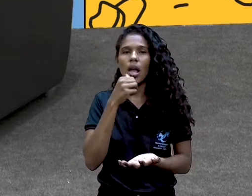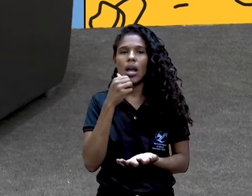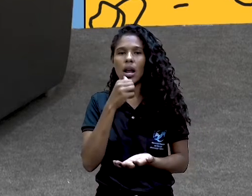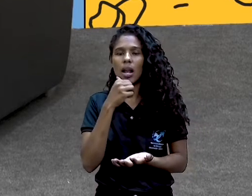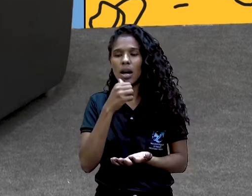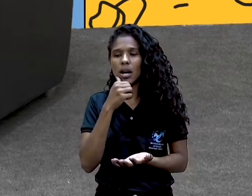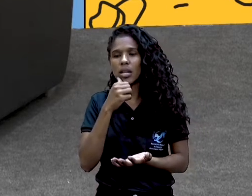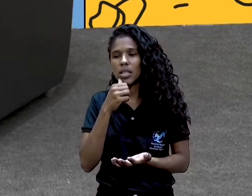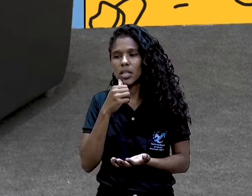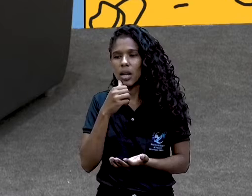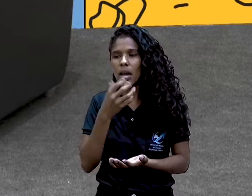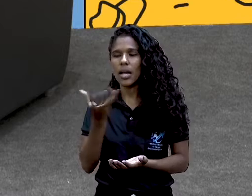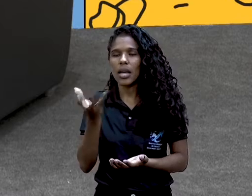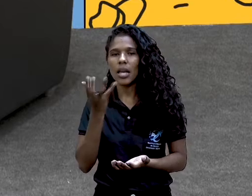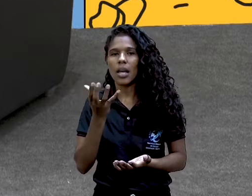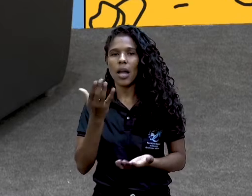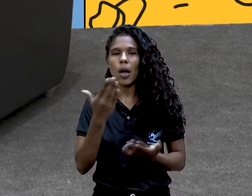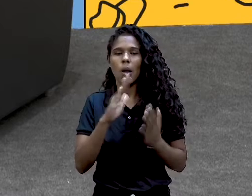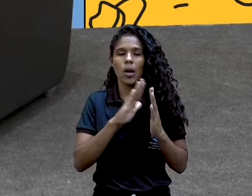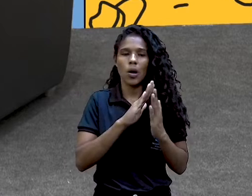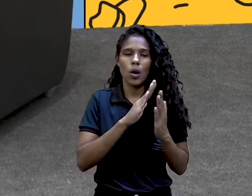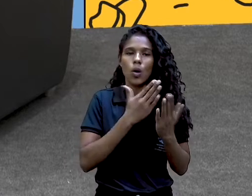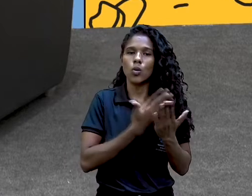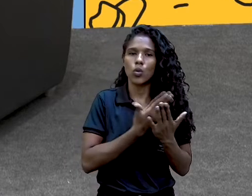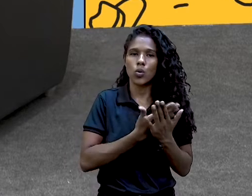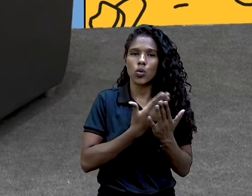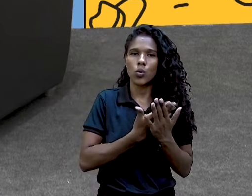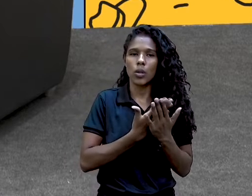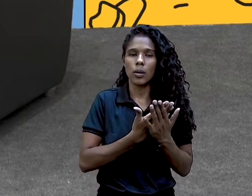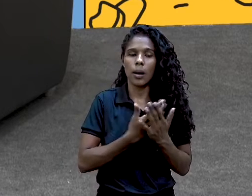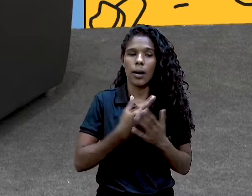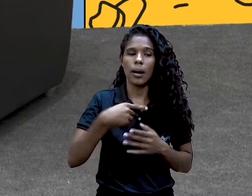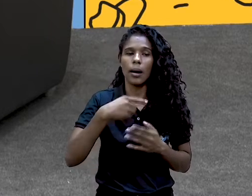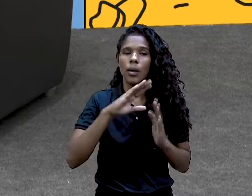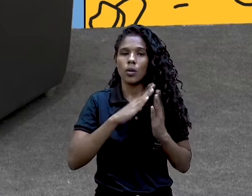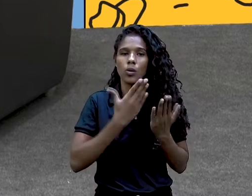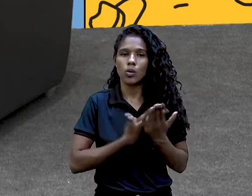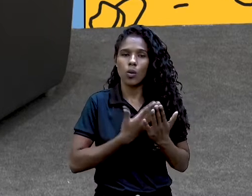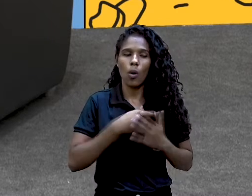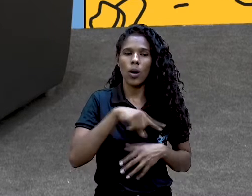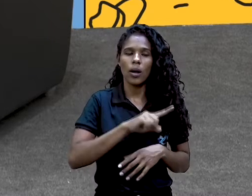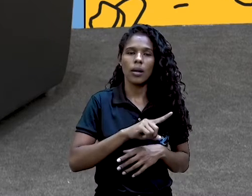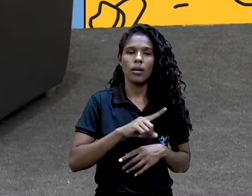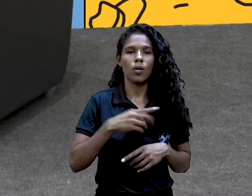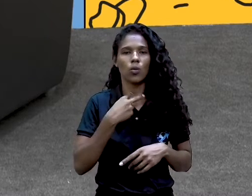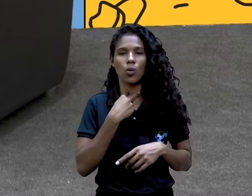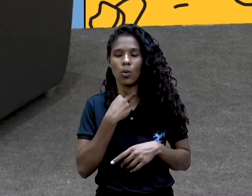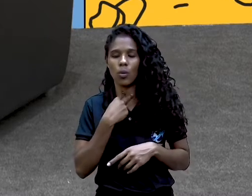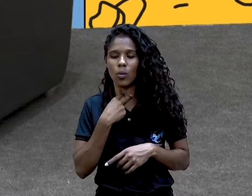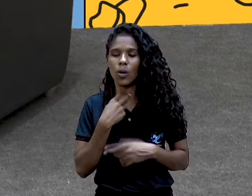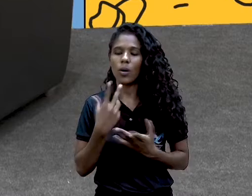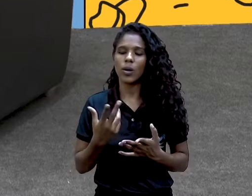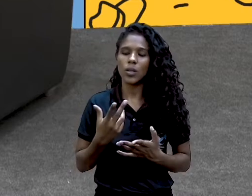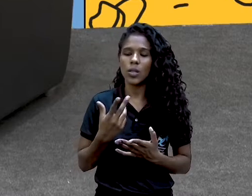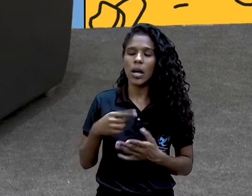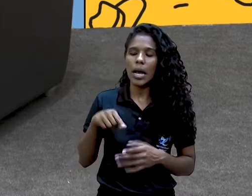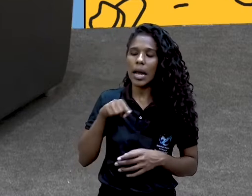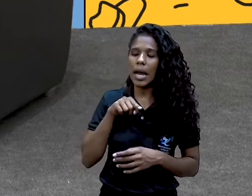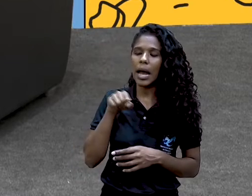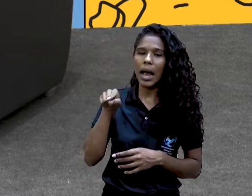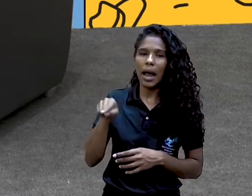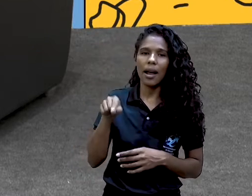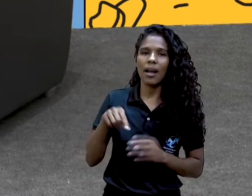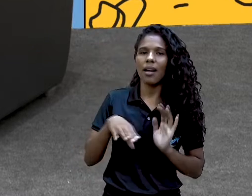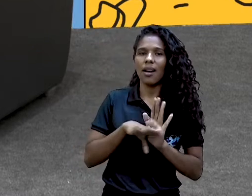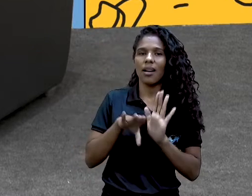querem estudar, inclusive no Brasil. Ela tem uma atuação inclusive no Brasil, ou seja, aquilo que aconteceu lá no mundinho da